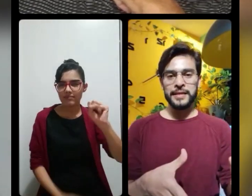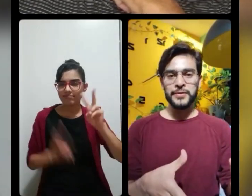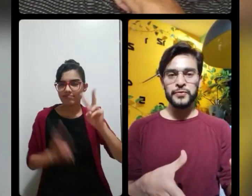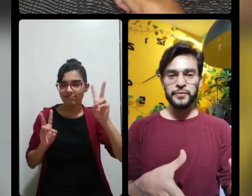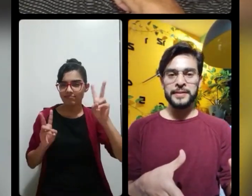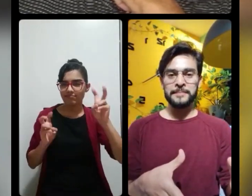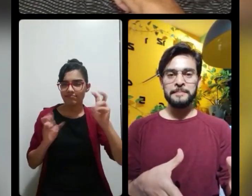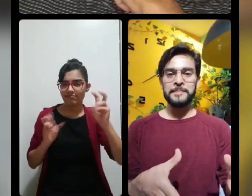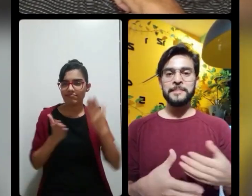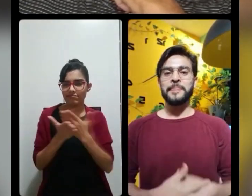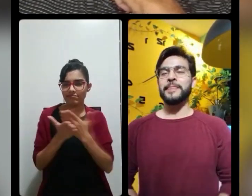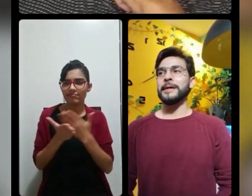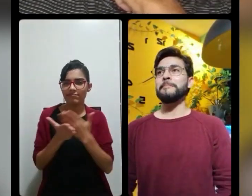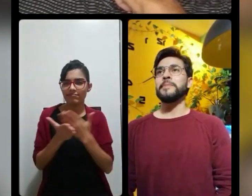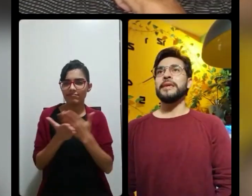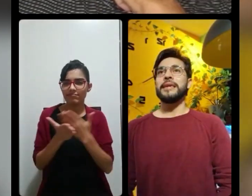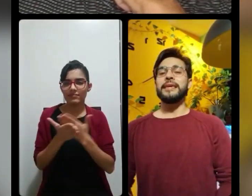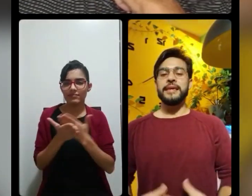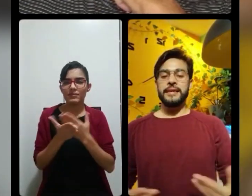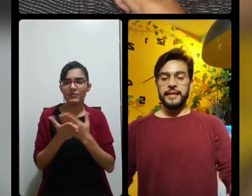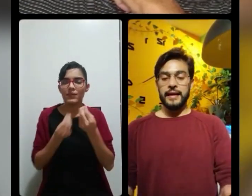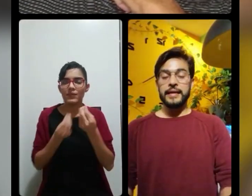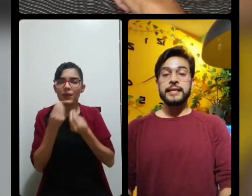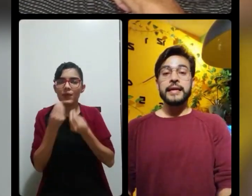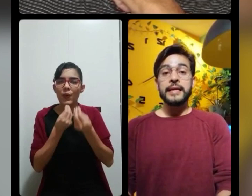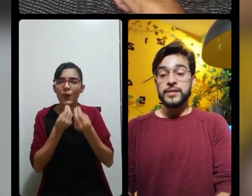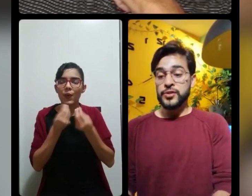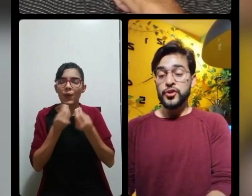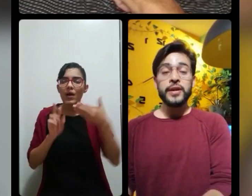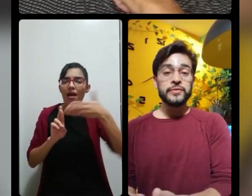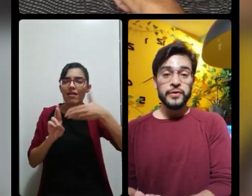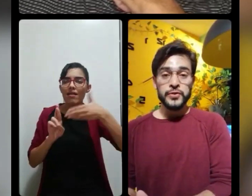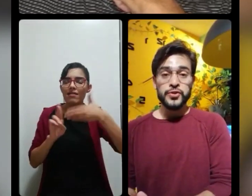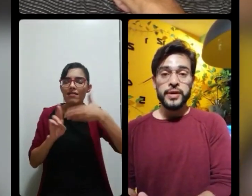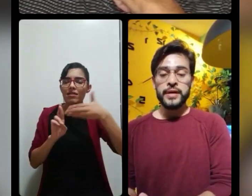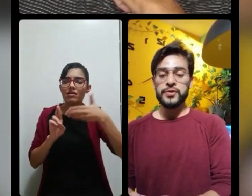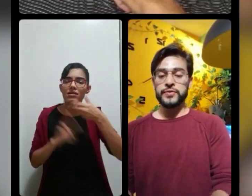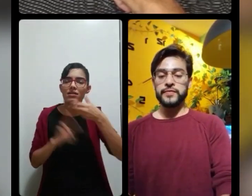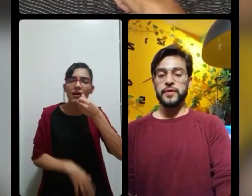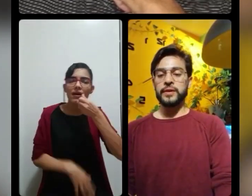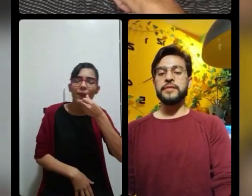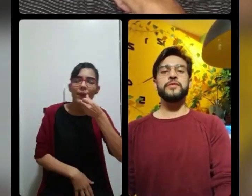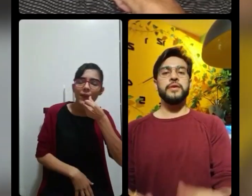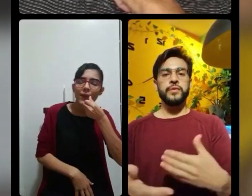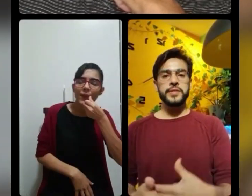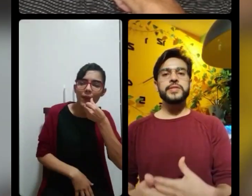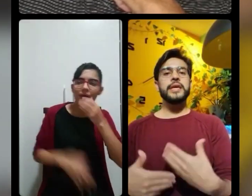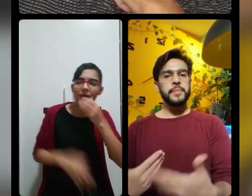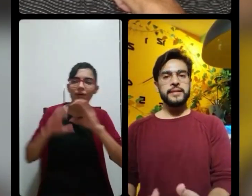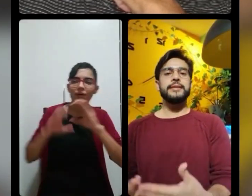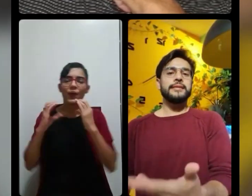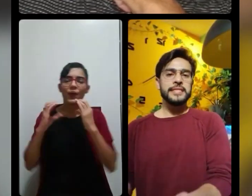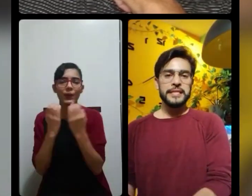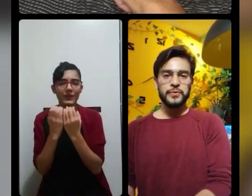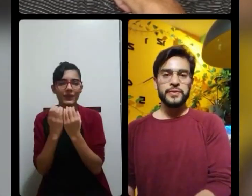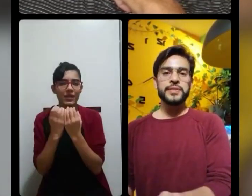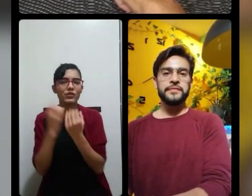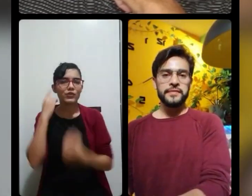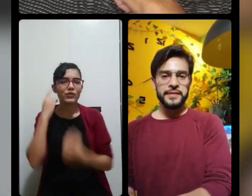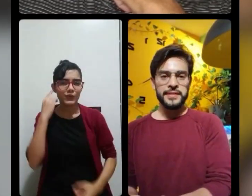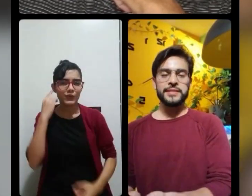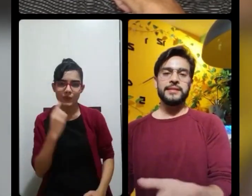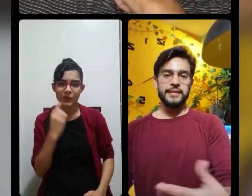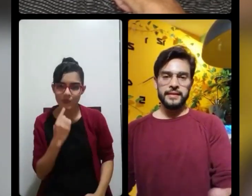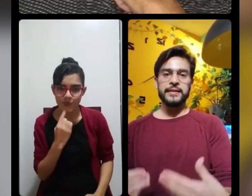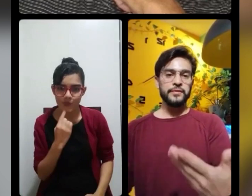da comunidade surda. Tá? E História dos Nossos Gestos foi um livro que eu conheci a partir das leituras